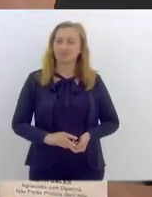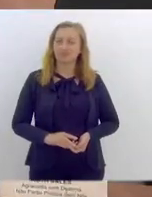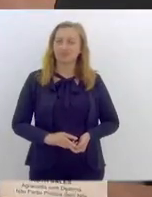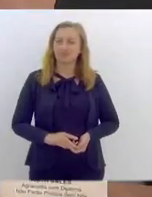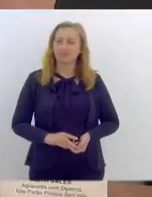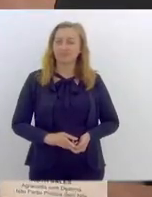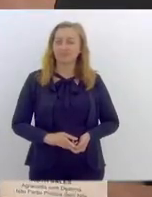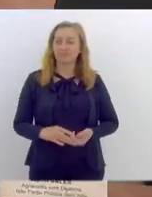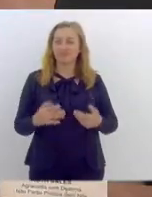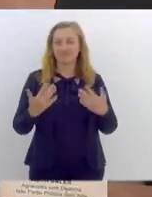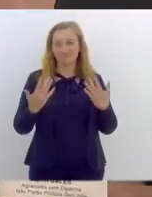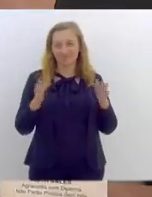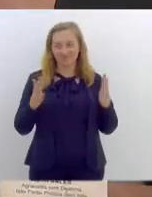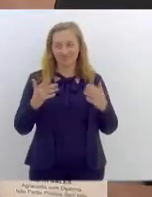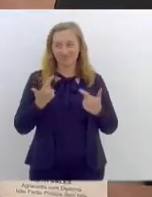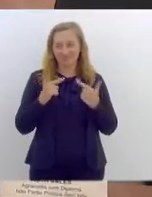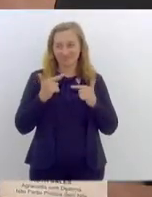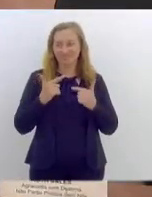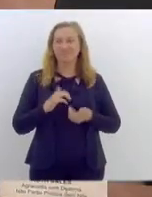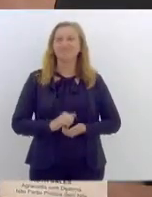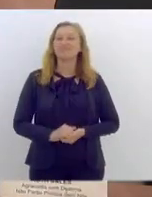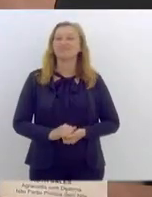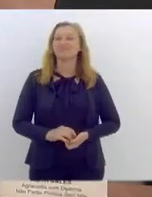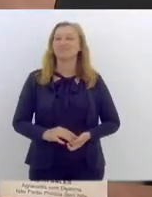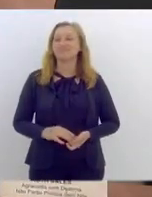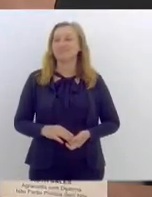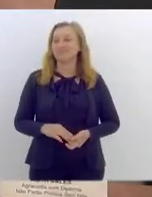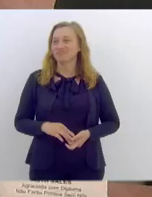Ai, gente. Bom.